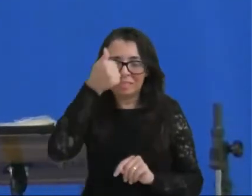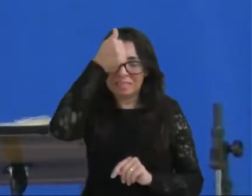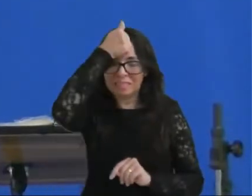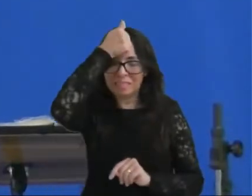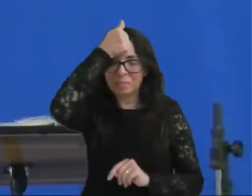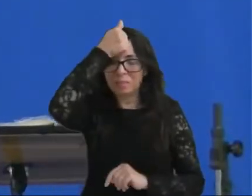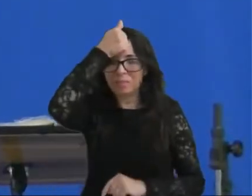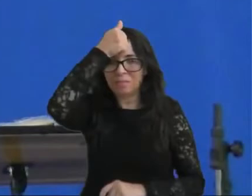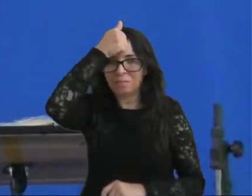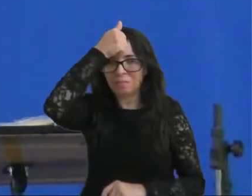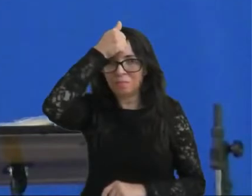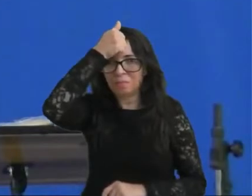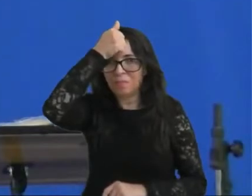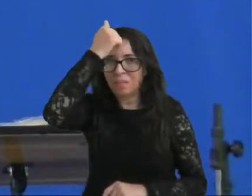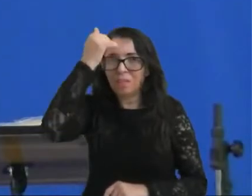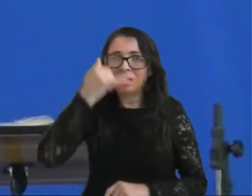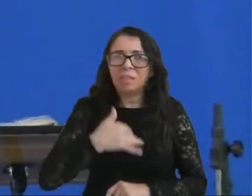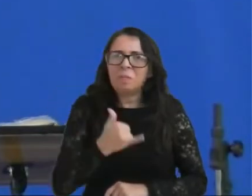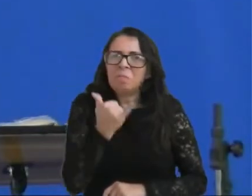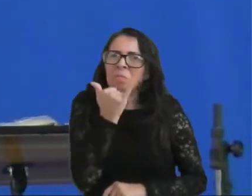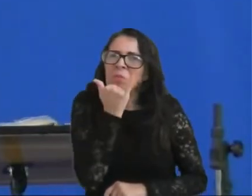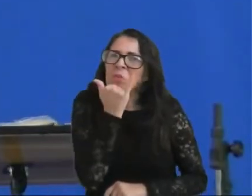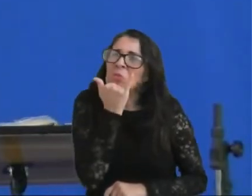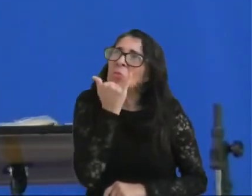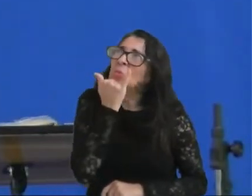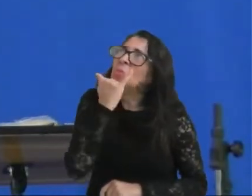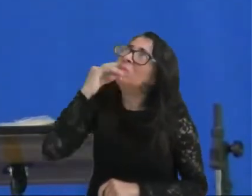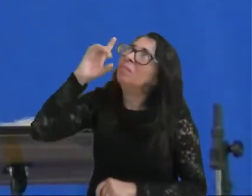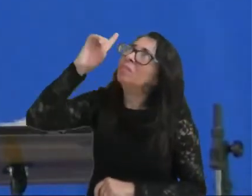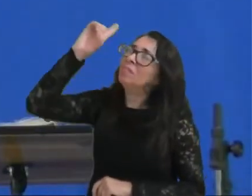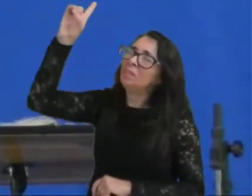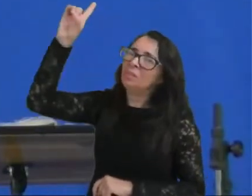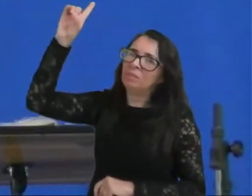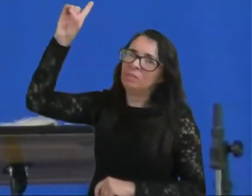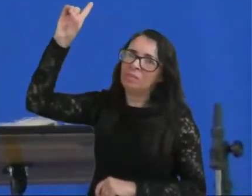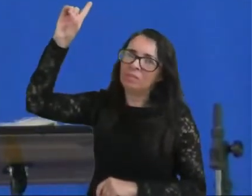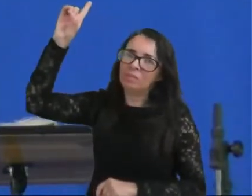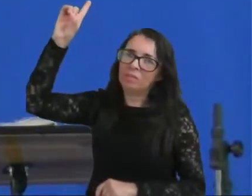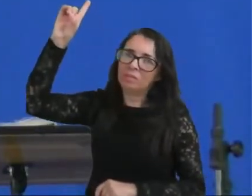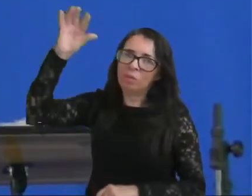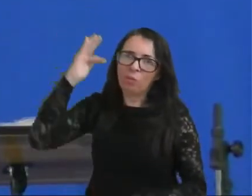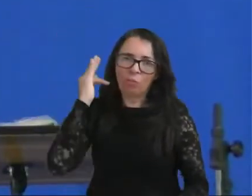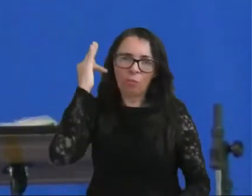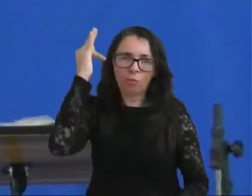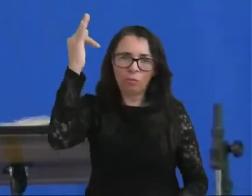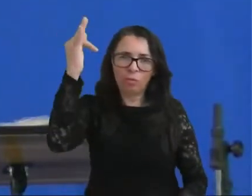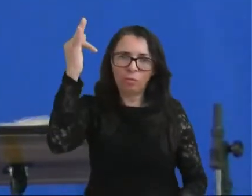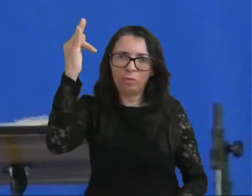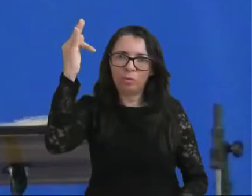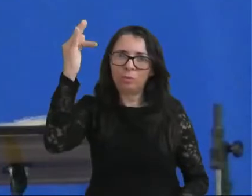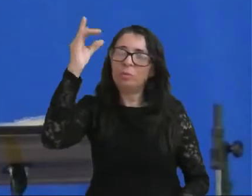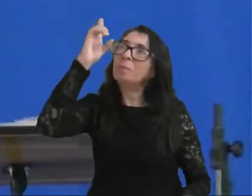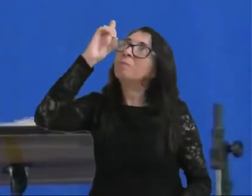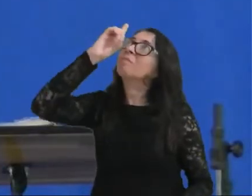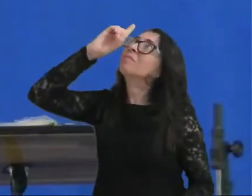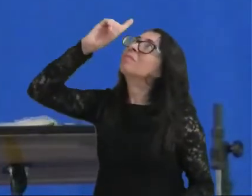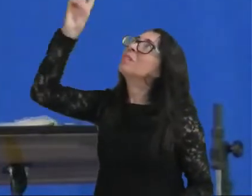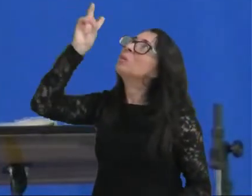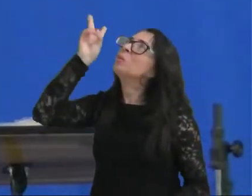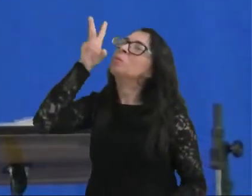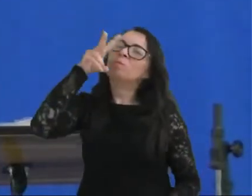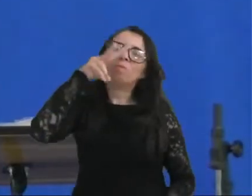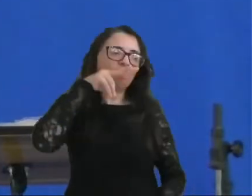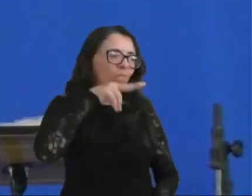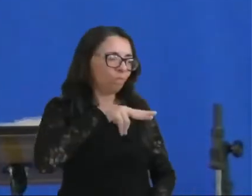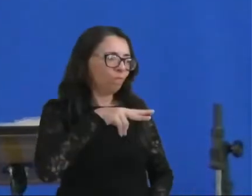Sabe o que significa isso? Jesus está dizendo assim para você, igreja. Olha, o candelabro, ele é feito para